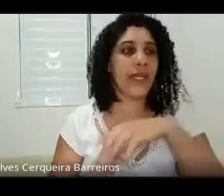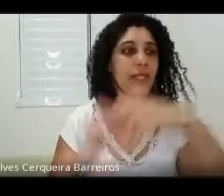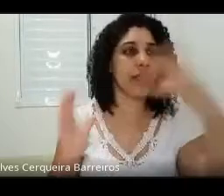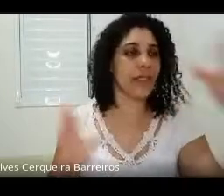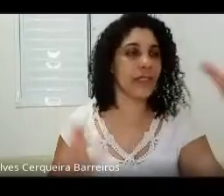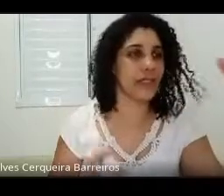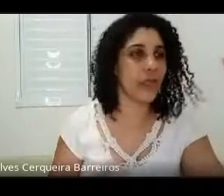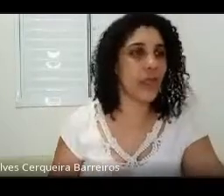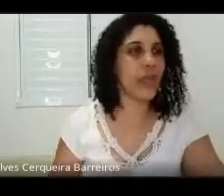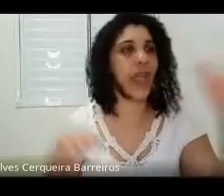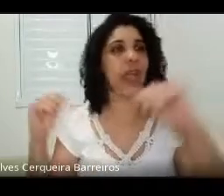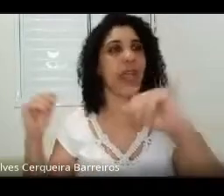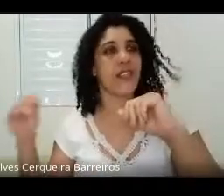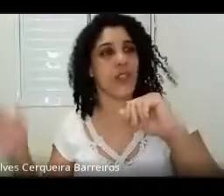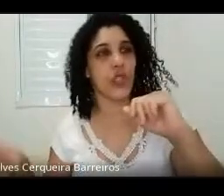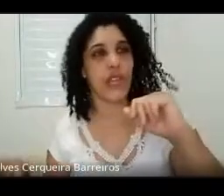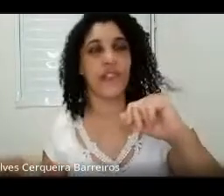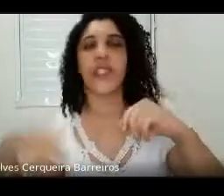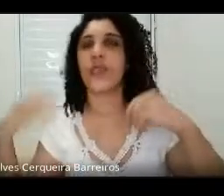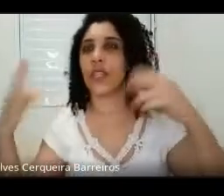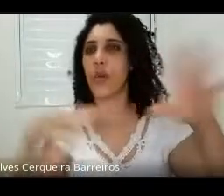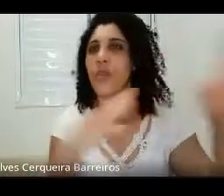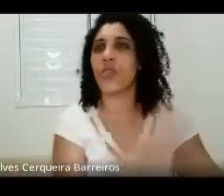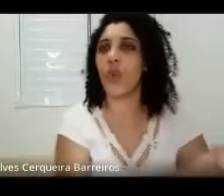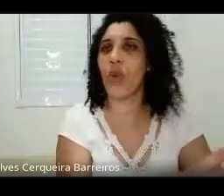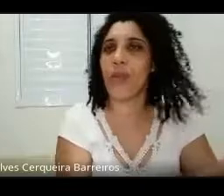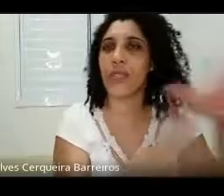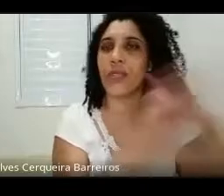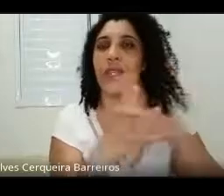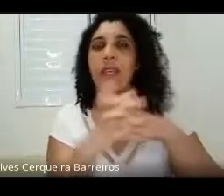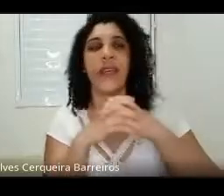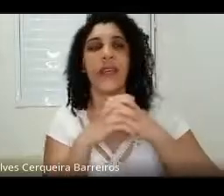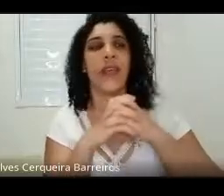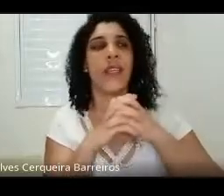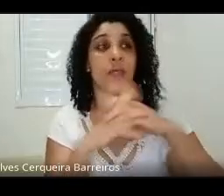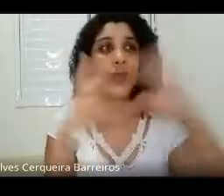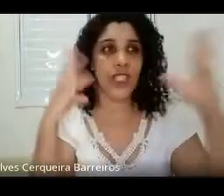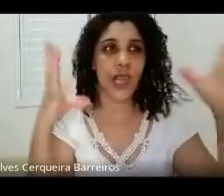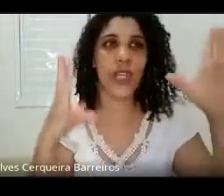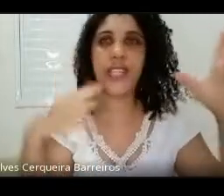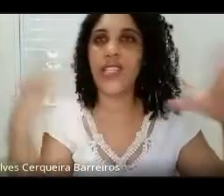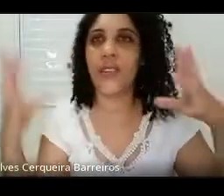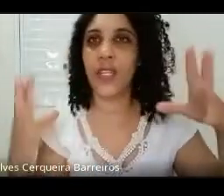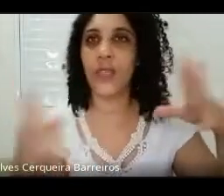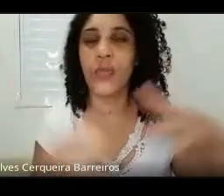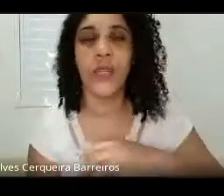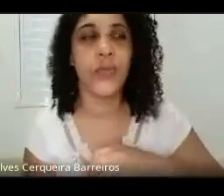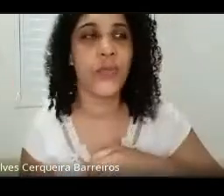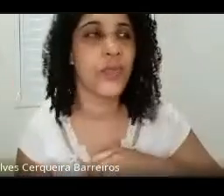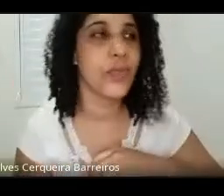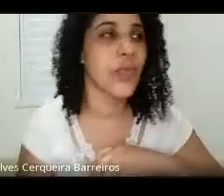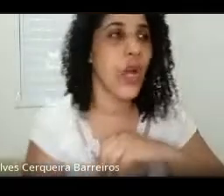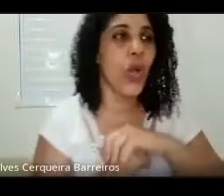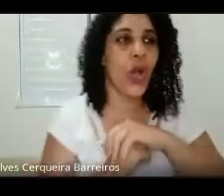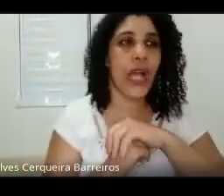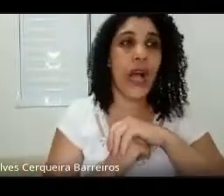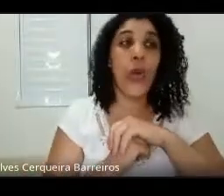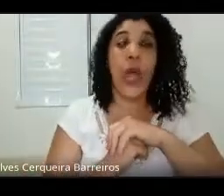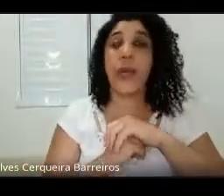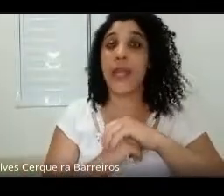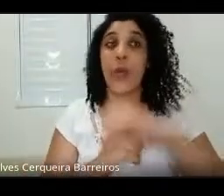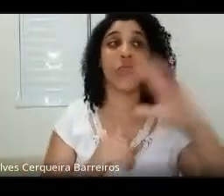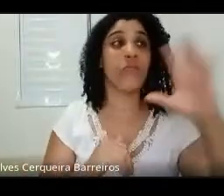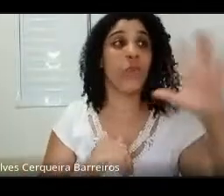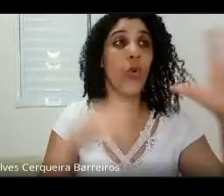Então, para quem não conhece ou já viu, né? Normalmente o alfabeto as pessoas já conhecem, já viram em algum